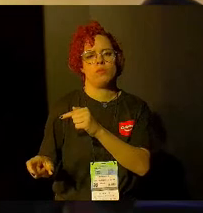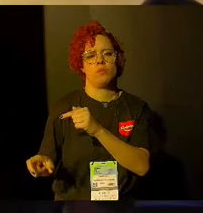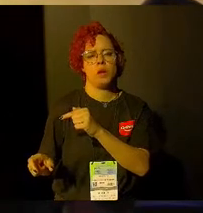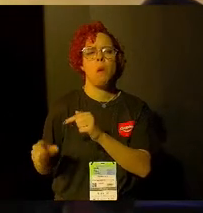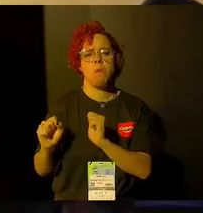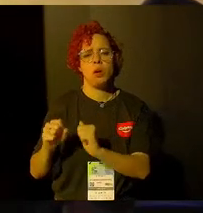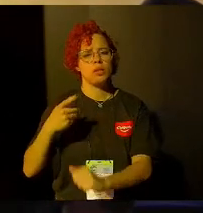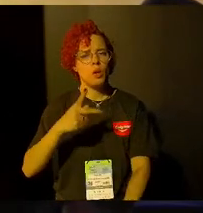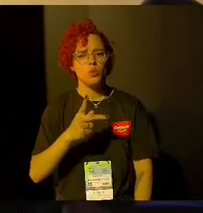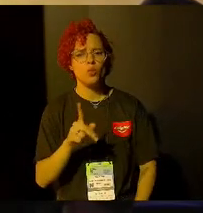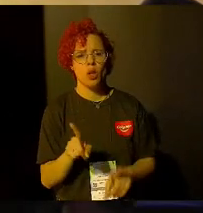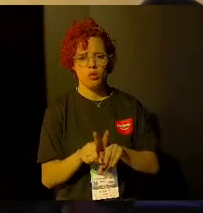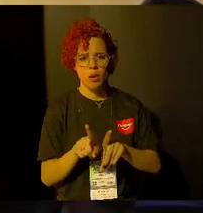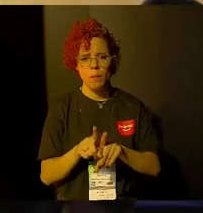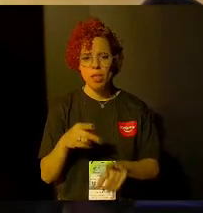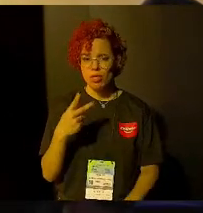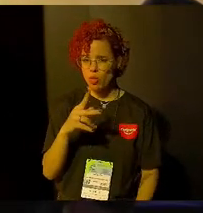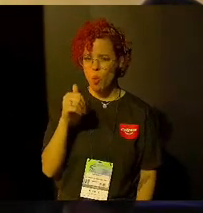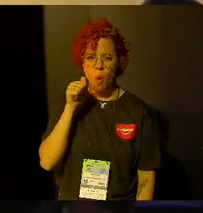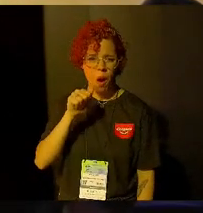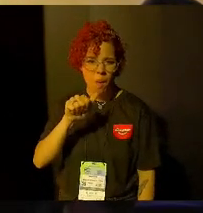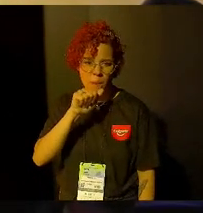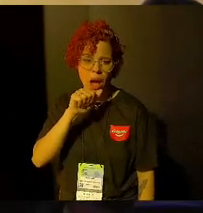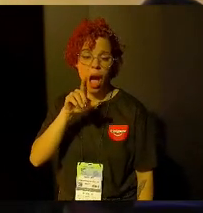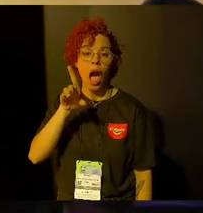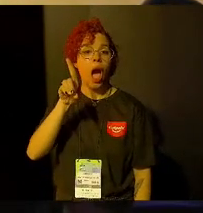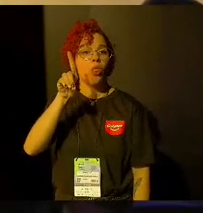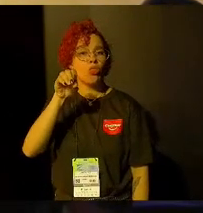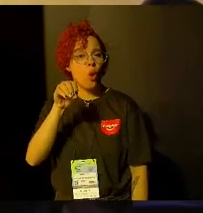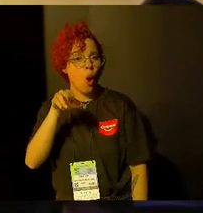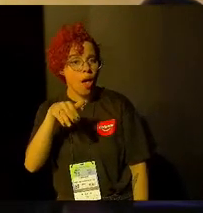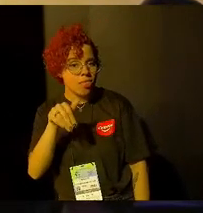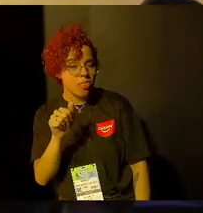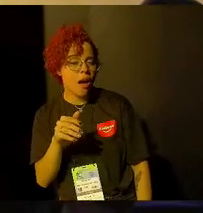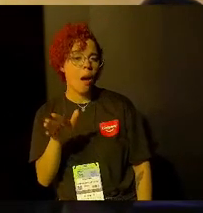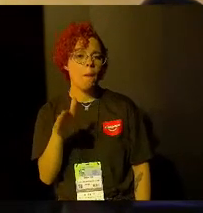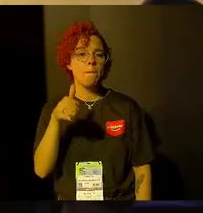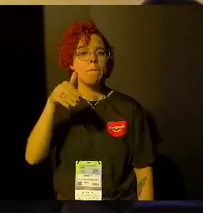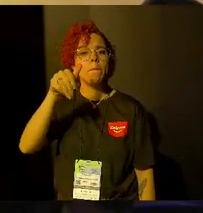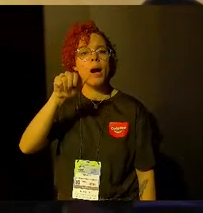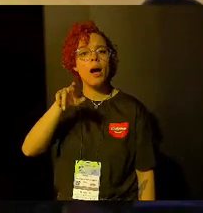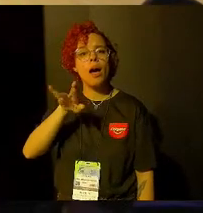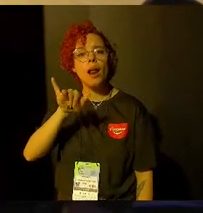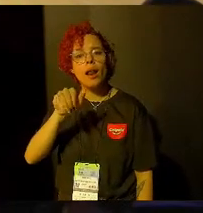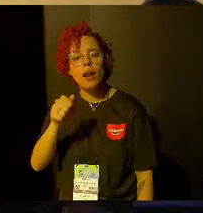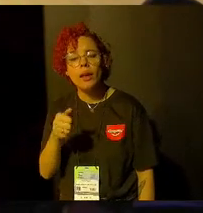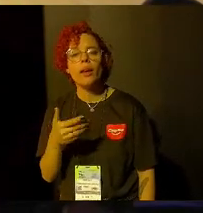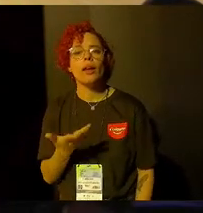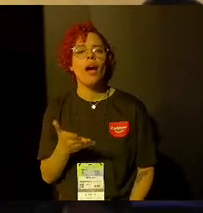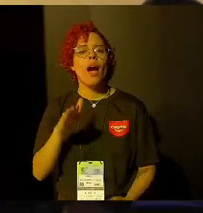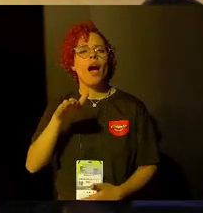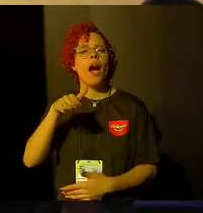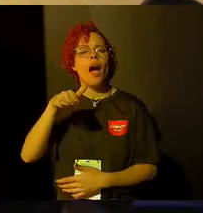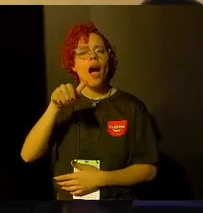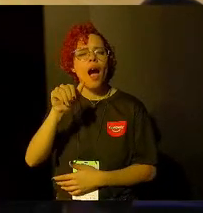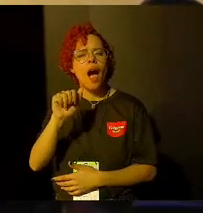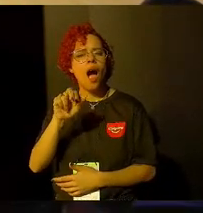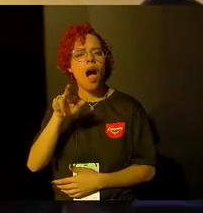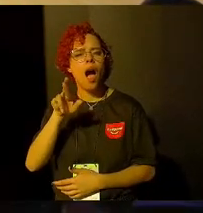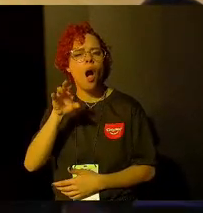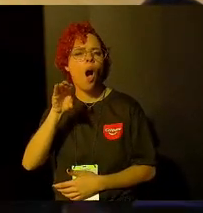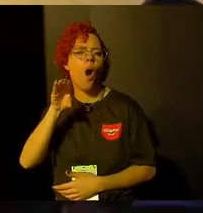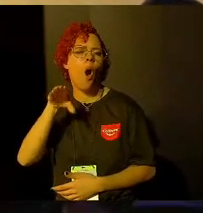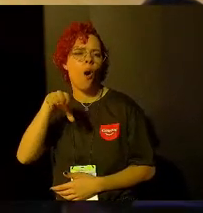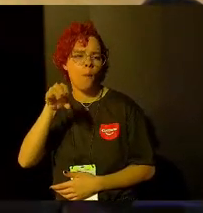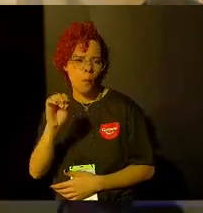que seja sua nem que seja da tua mãe a Dona Maria do Carmo Vieira Santos do Nascimento você garante que não morre